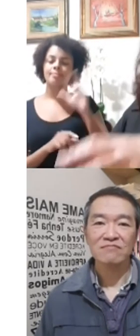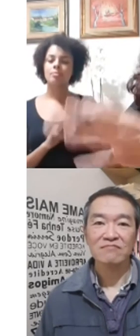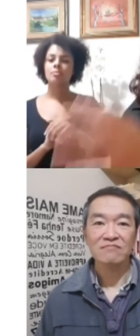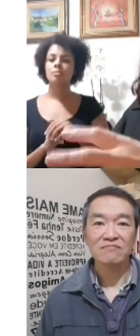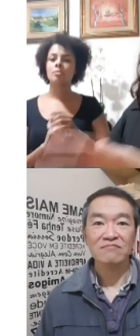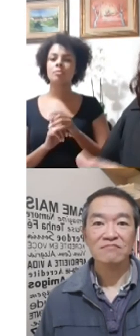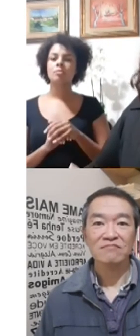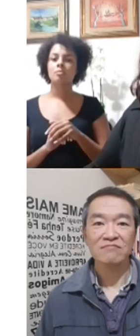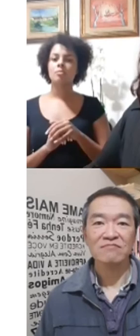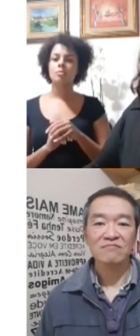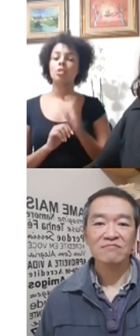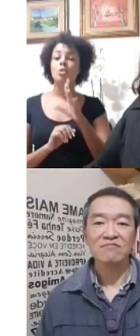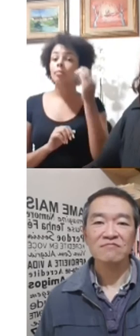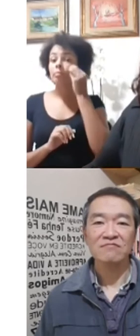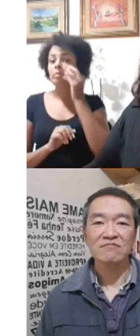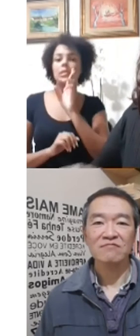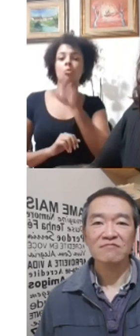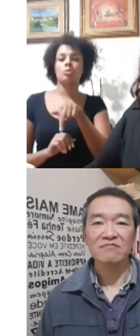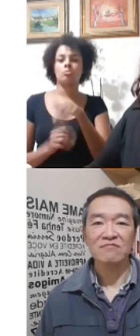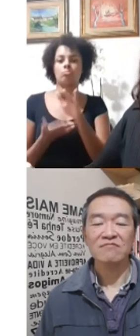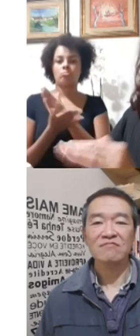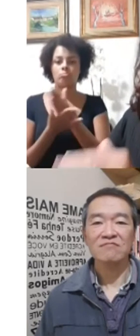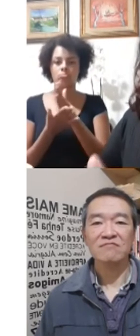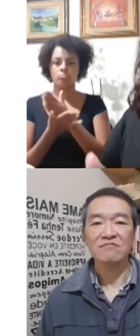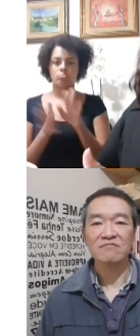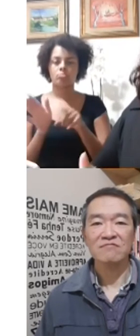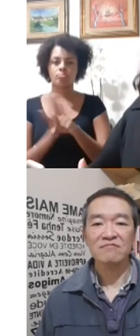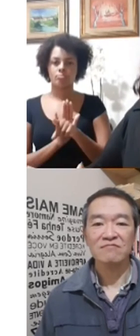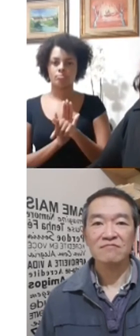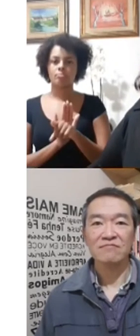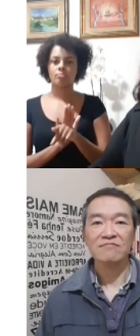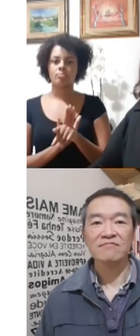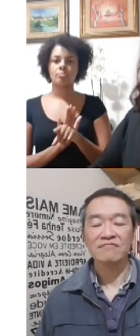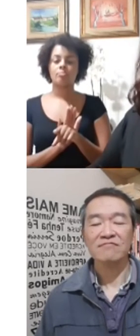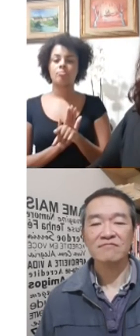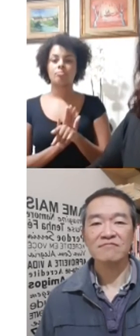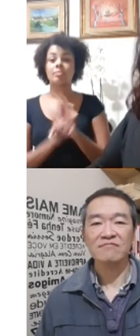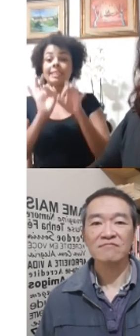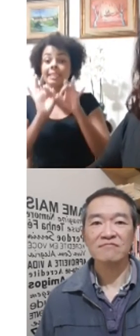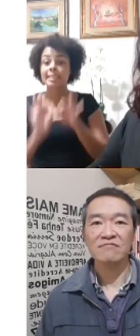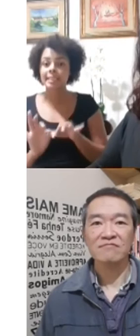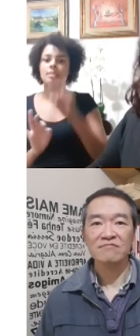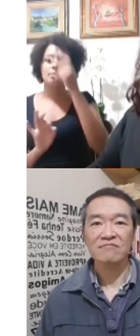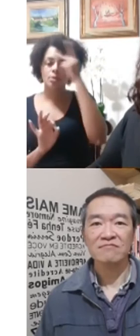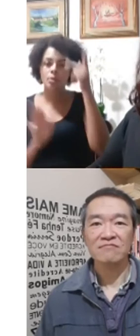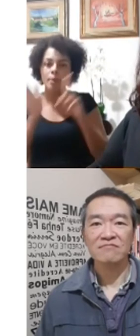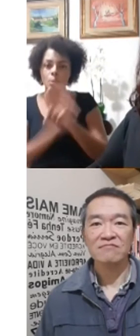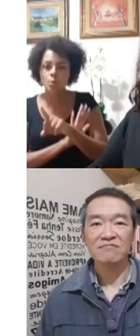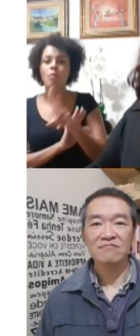só para a gente poder atender algumas pessoas e com certeza todos que participaram e fizeram perguntas vão ter suas